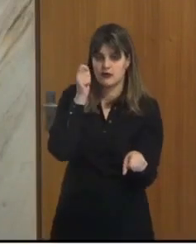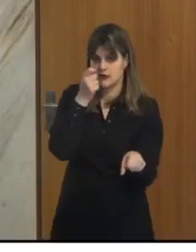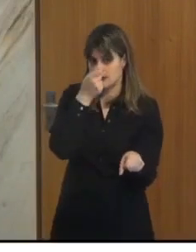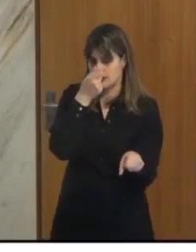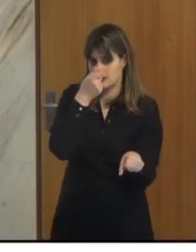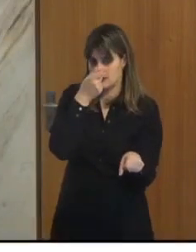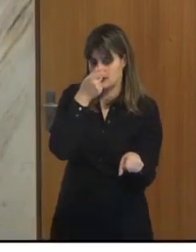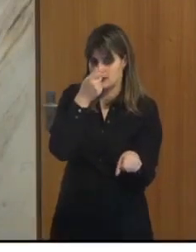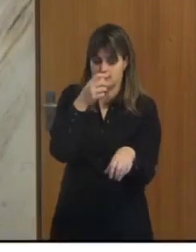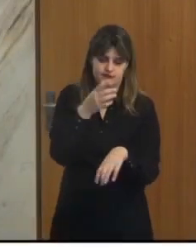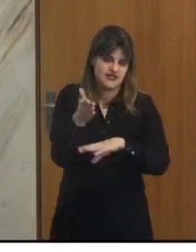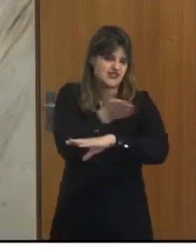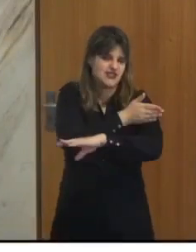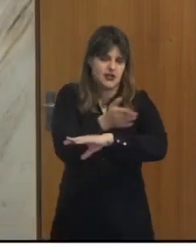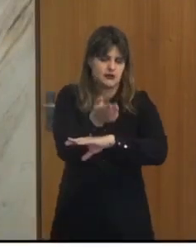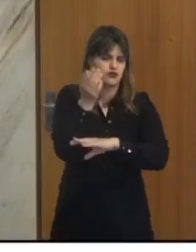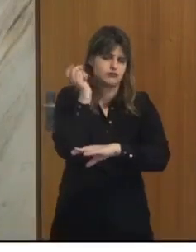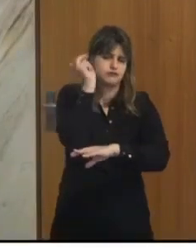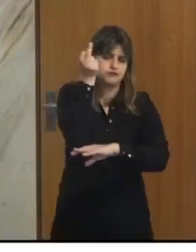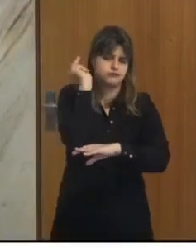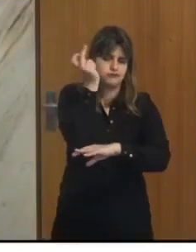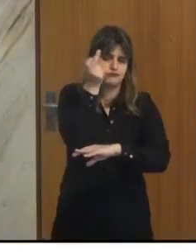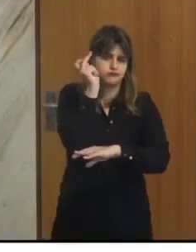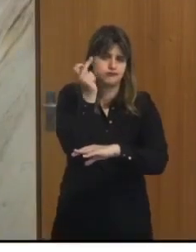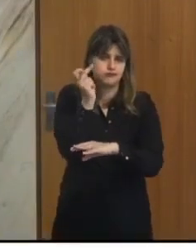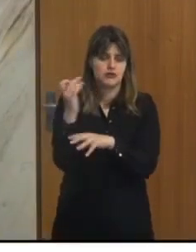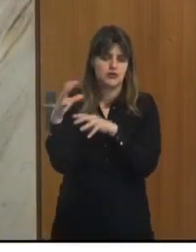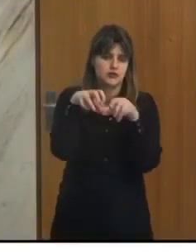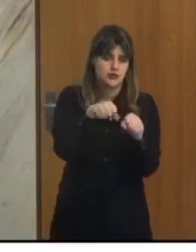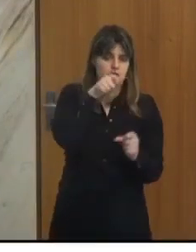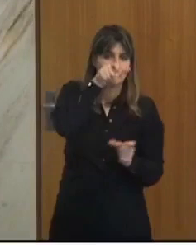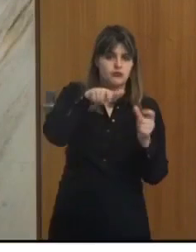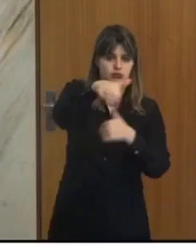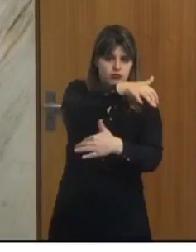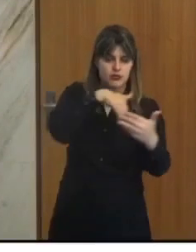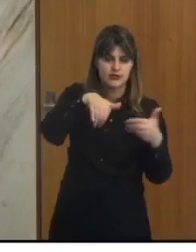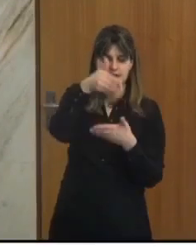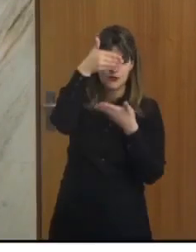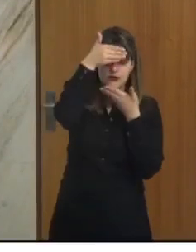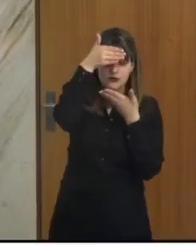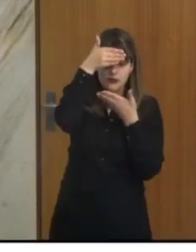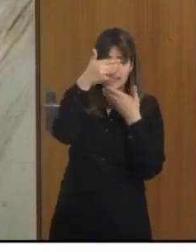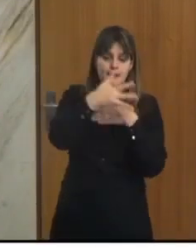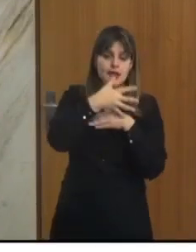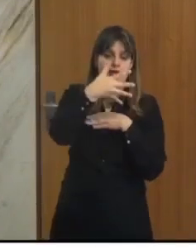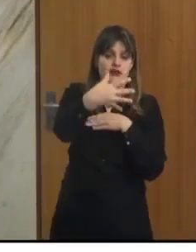depois de vários séculos ocupada ou vivida pela população muçulmana,